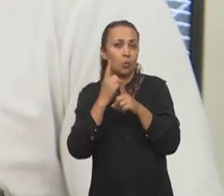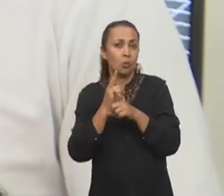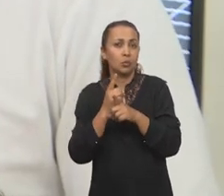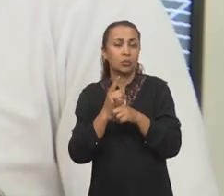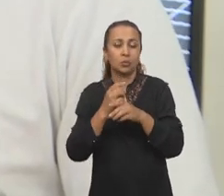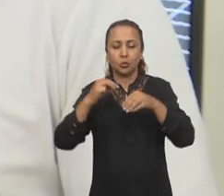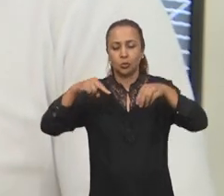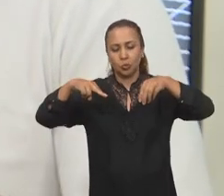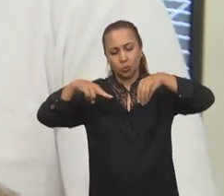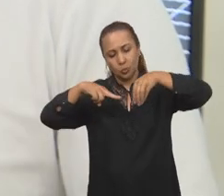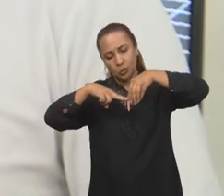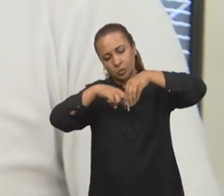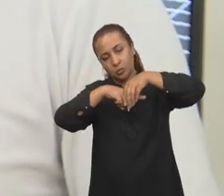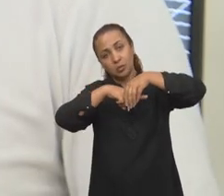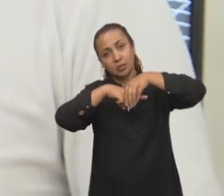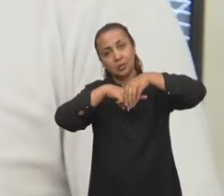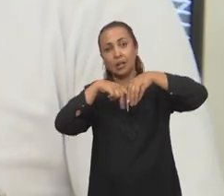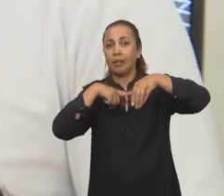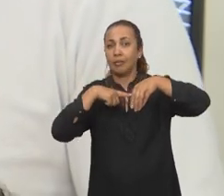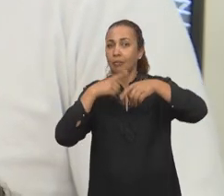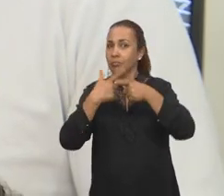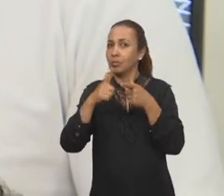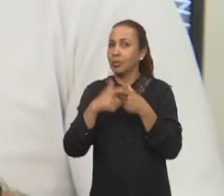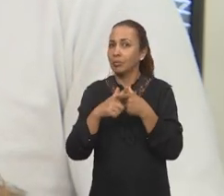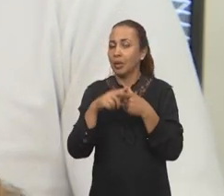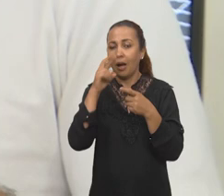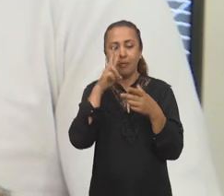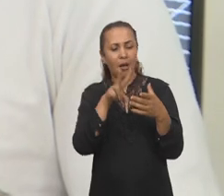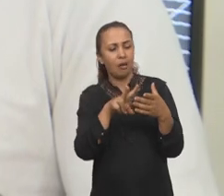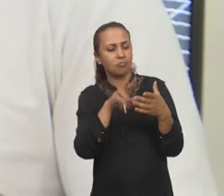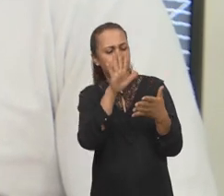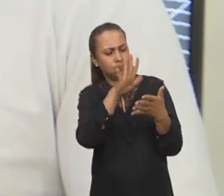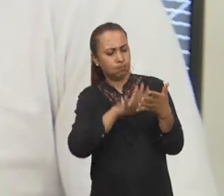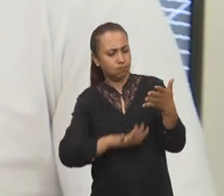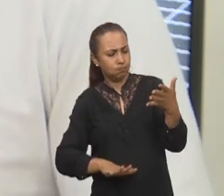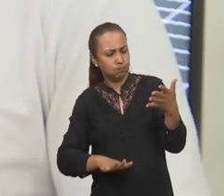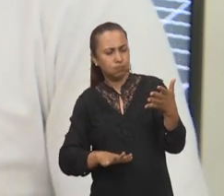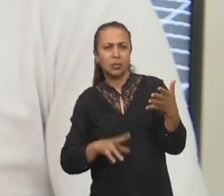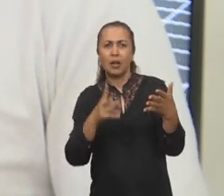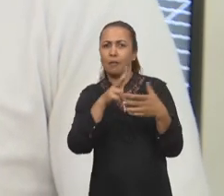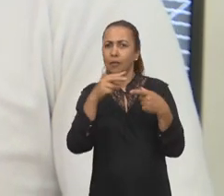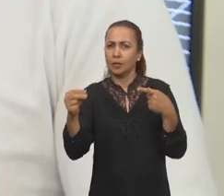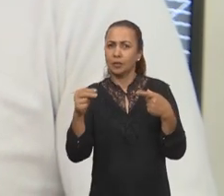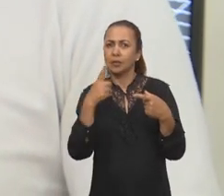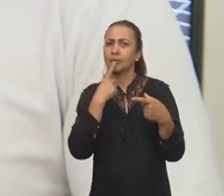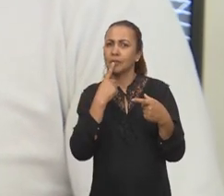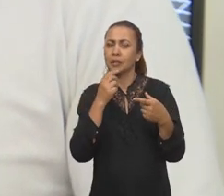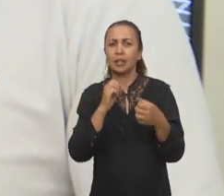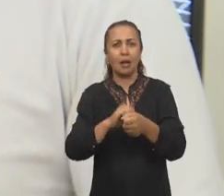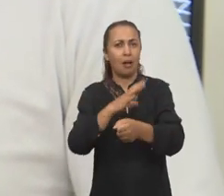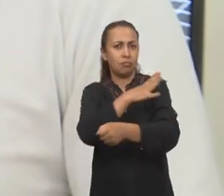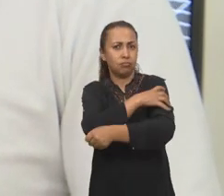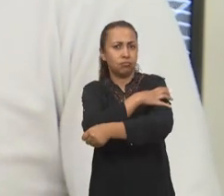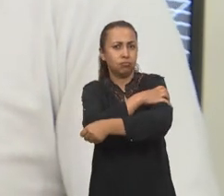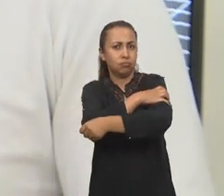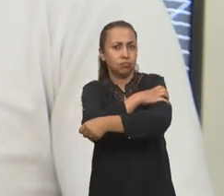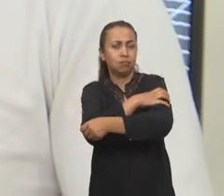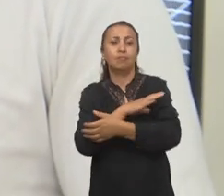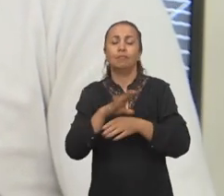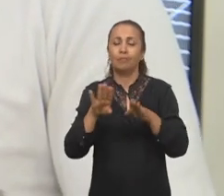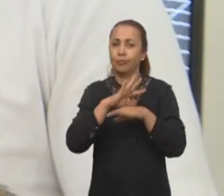numa uma ressonância que tem um problema Esse problema pode estar afetando a velocidade de sanguínea a pressão